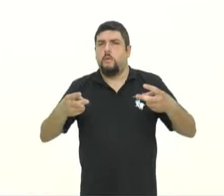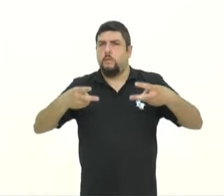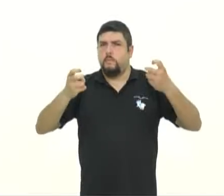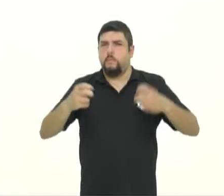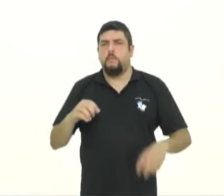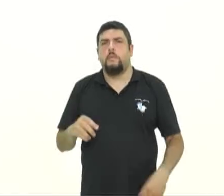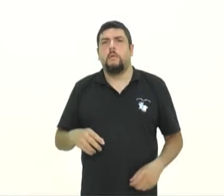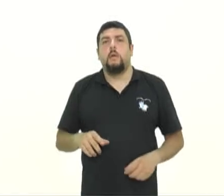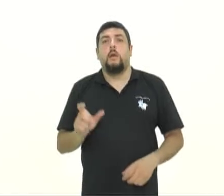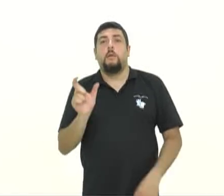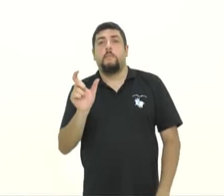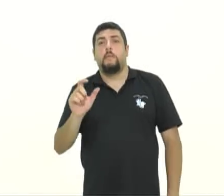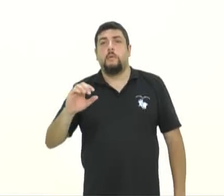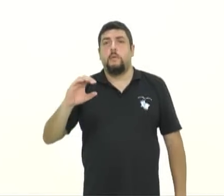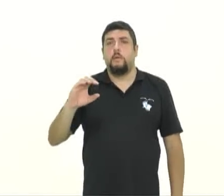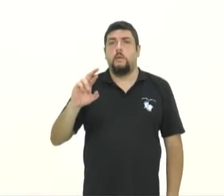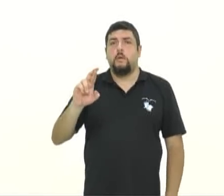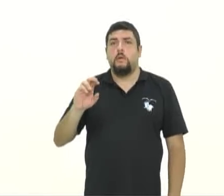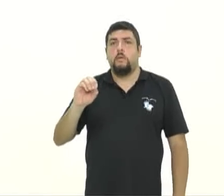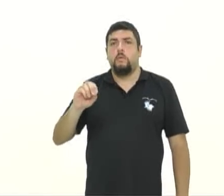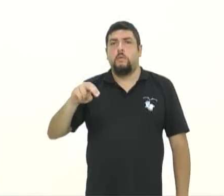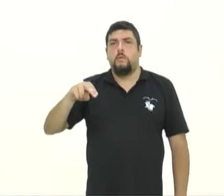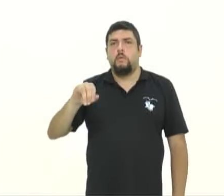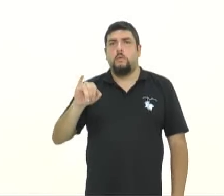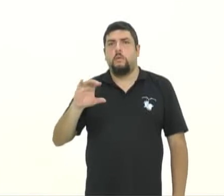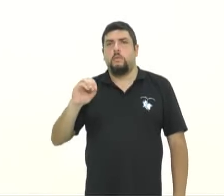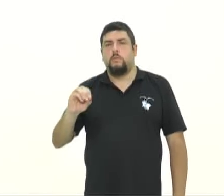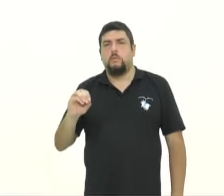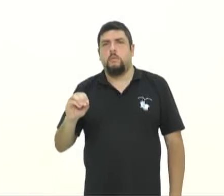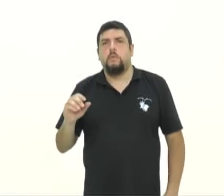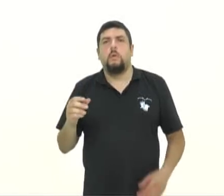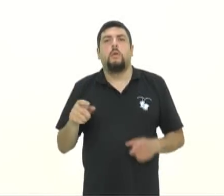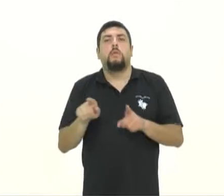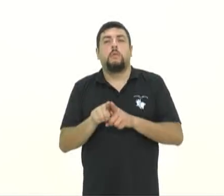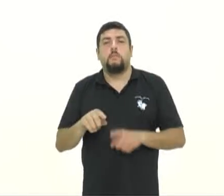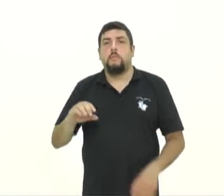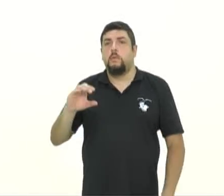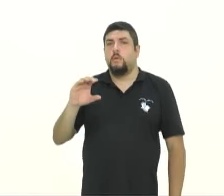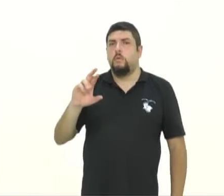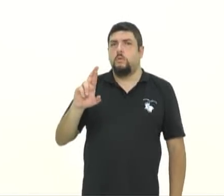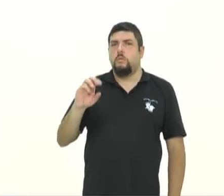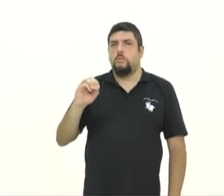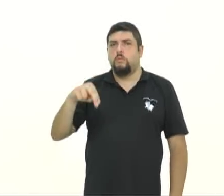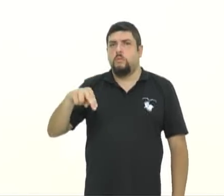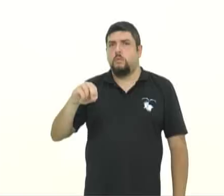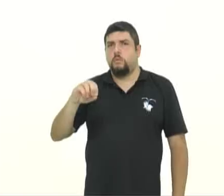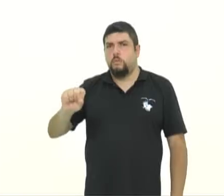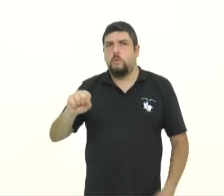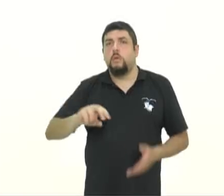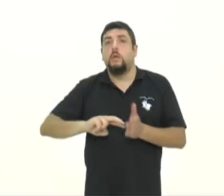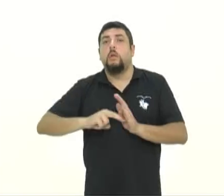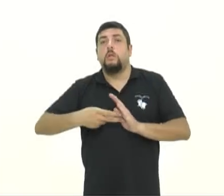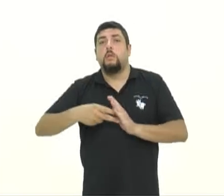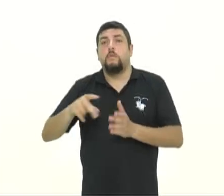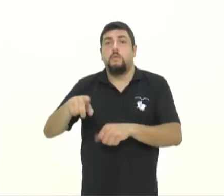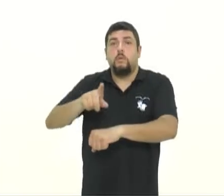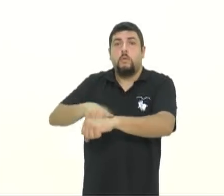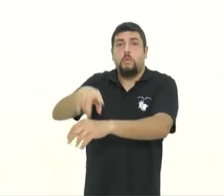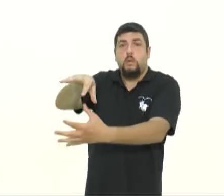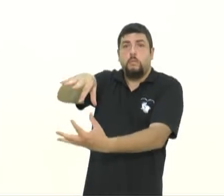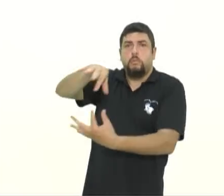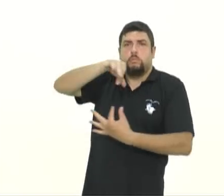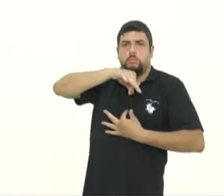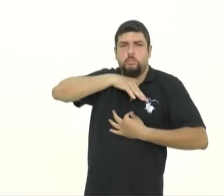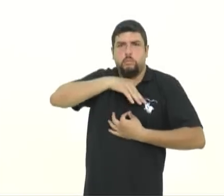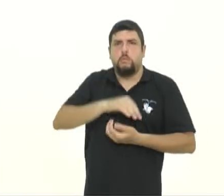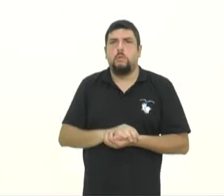palavra cronológico e crônico do titã Cronos. Então, Cronos, na mitologia grega, simboliza a personificação do tempo.